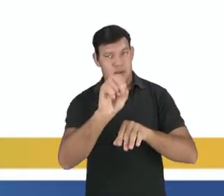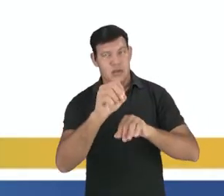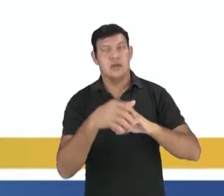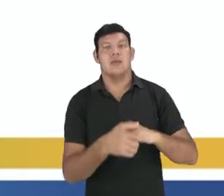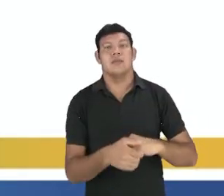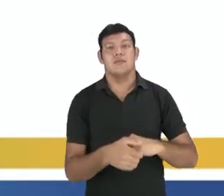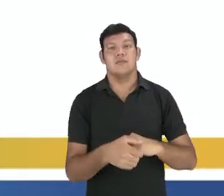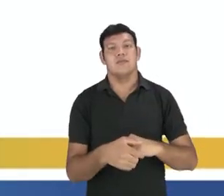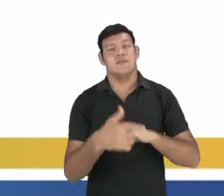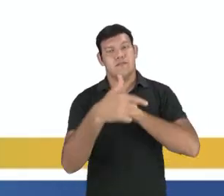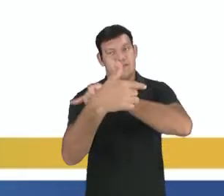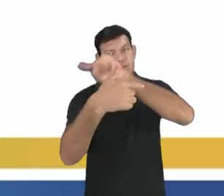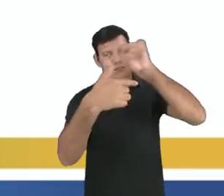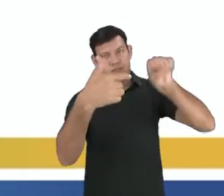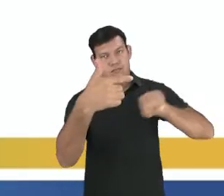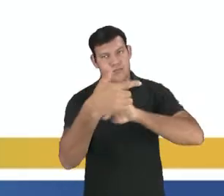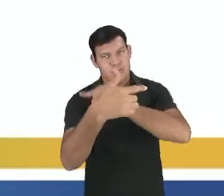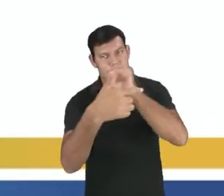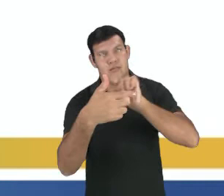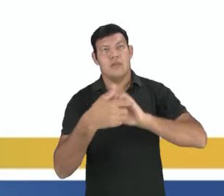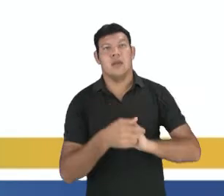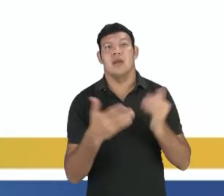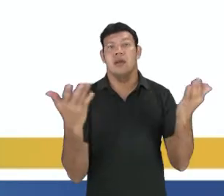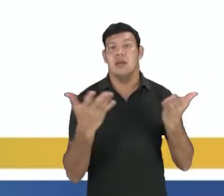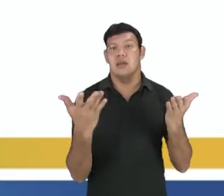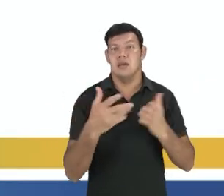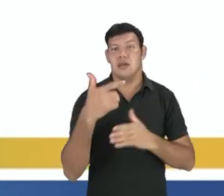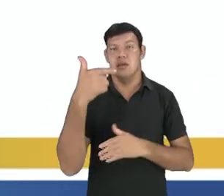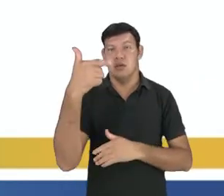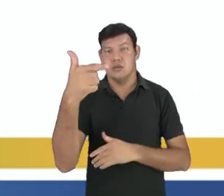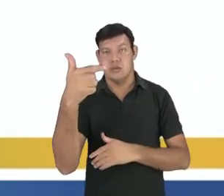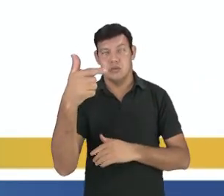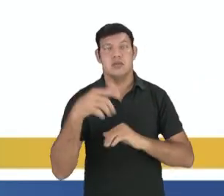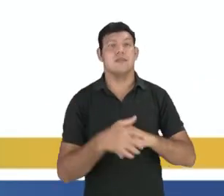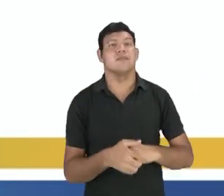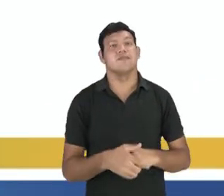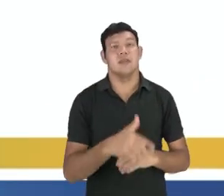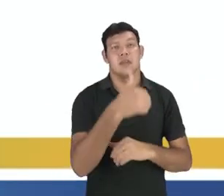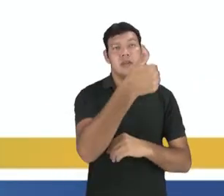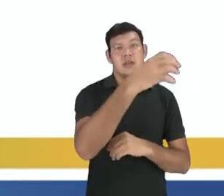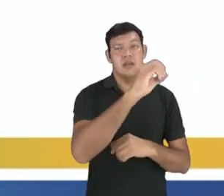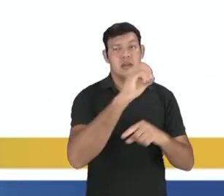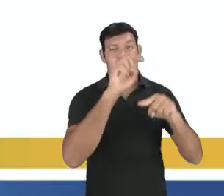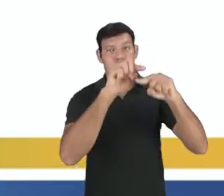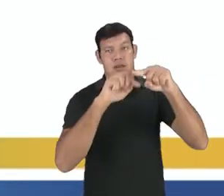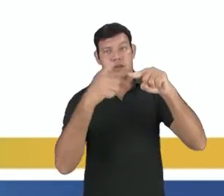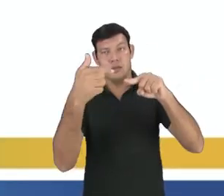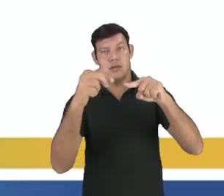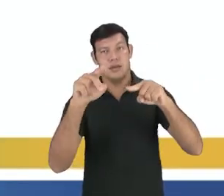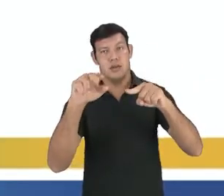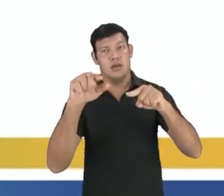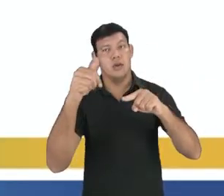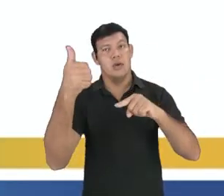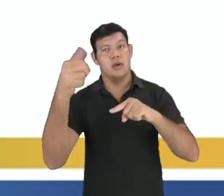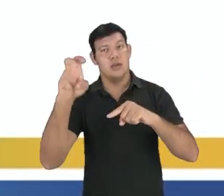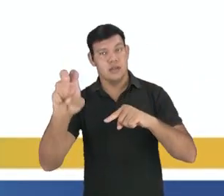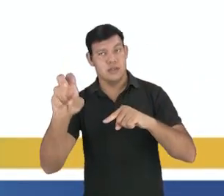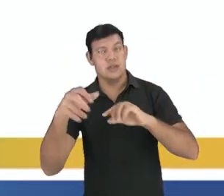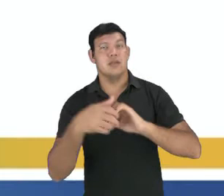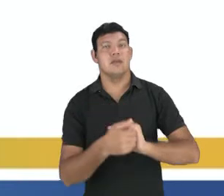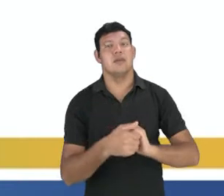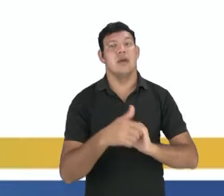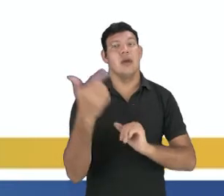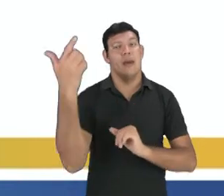ele aqui. Próximo, aí aqui eu vou continuar dividindo por 2. 10 dividido por 2 dá 5. 25 não divide por 2,